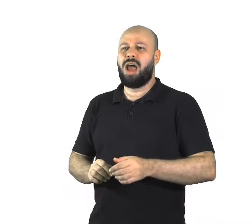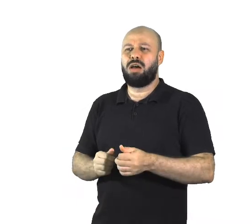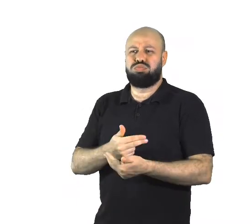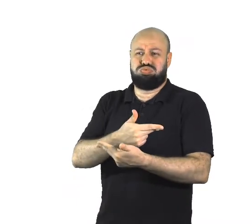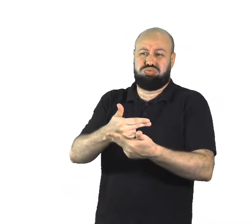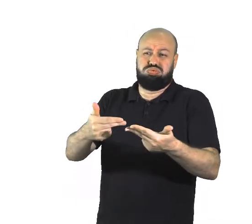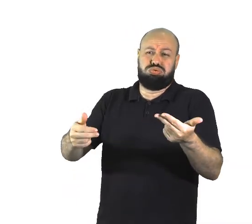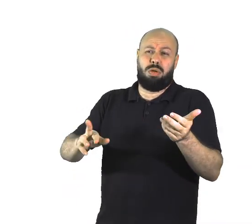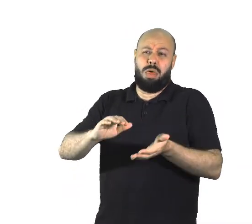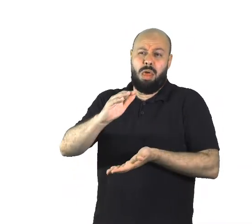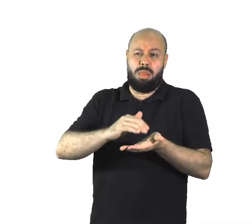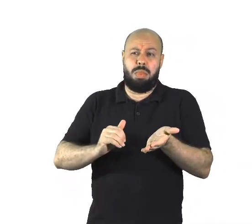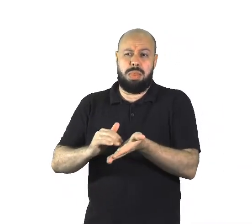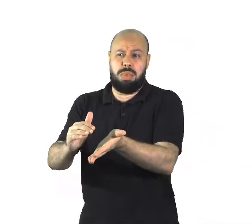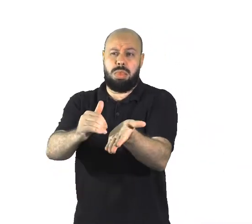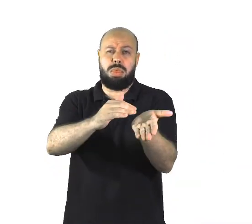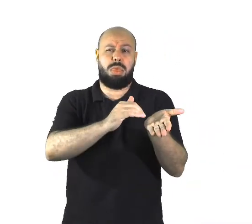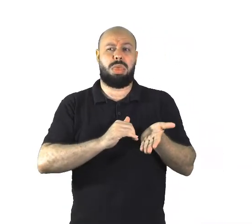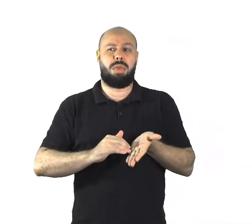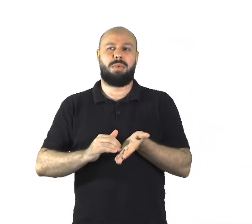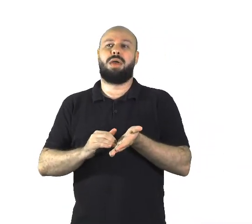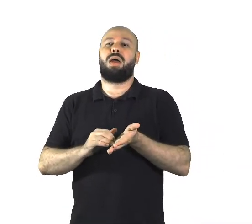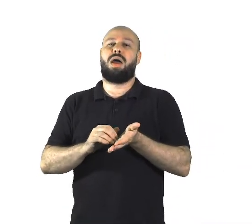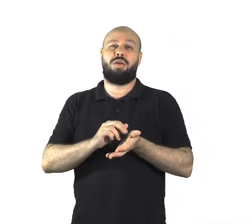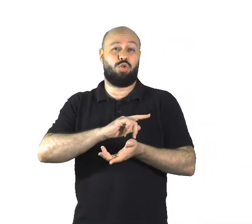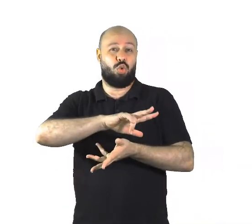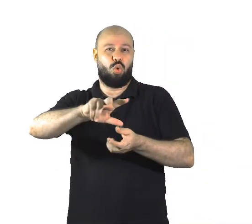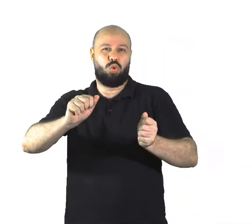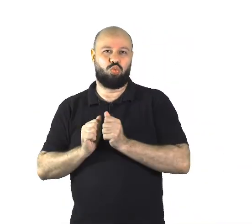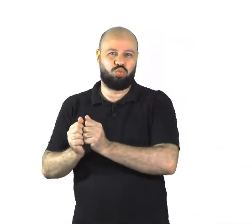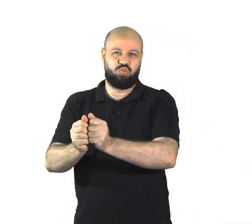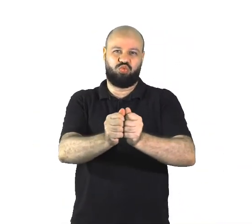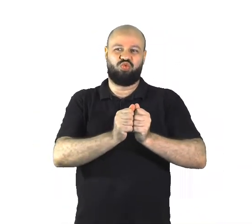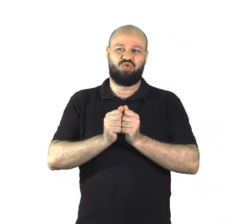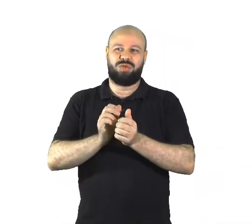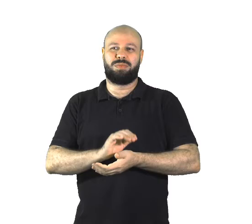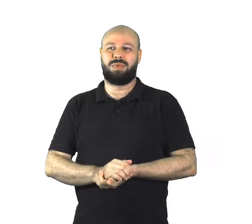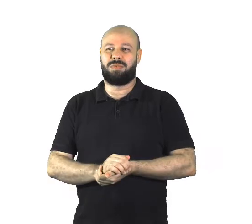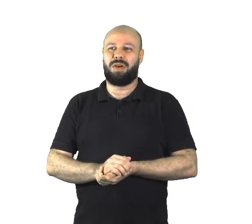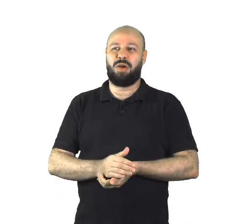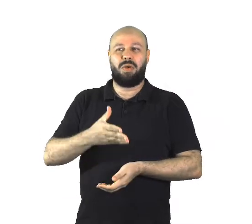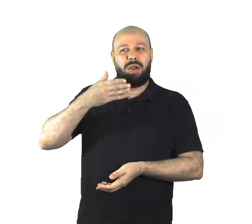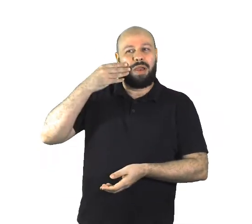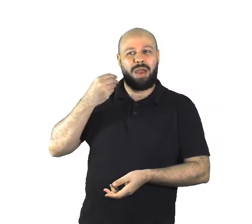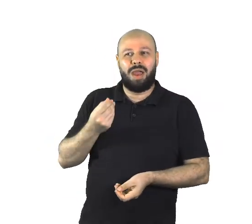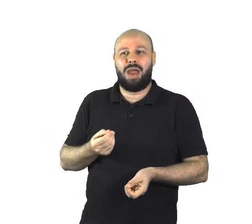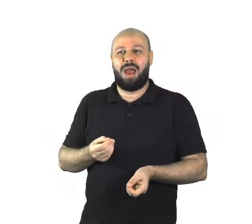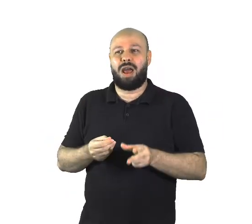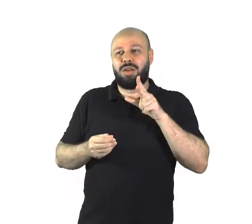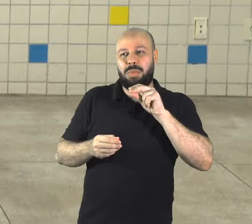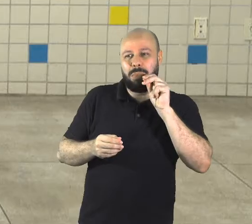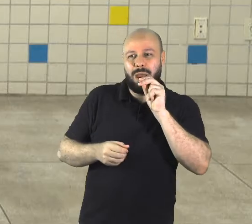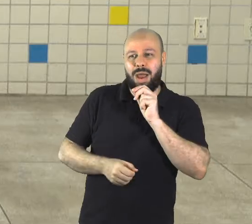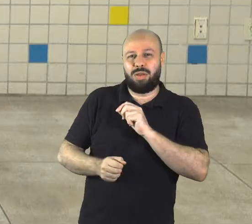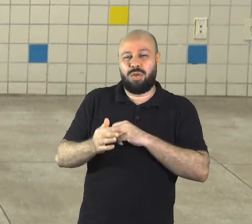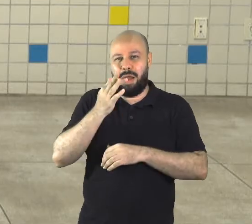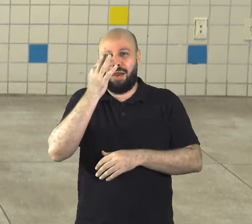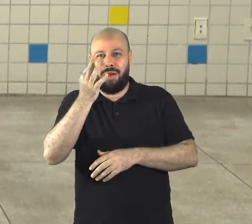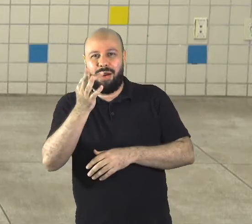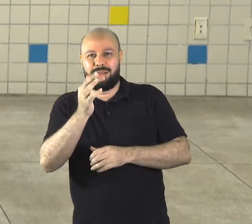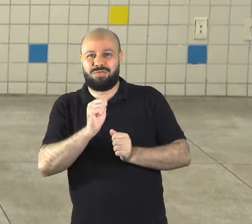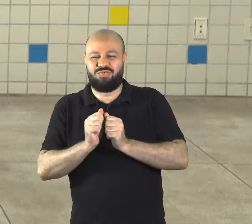a rosa, dançaram bem juntinhos. É um texto que o endereço está disponível para vocês, acessamos na internet, de um